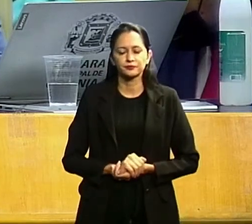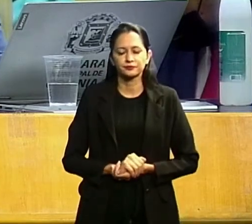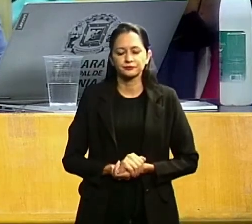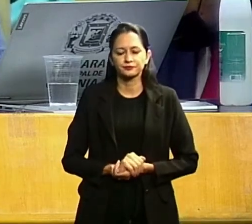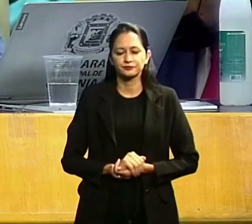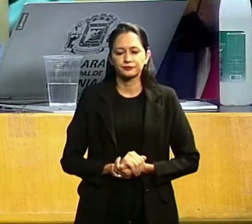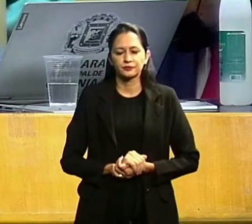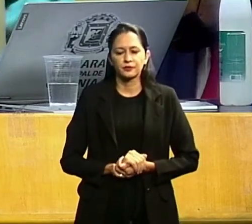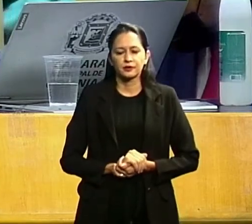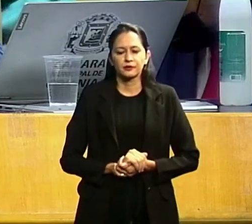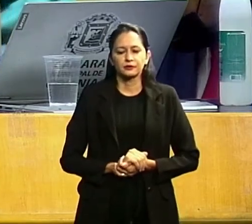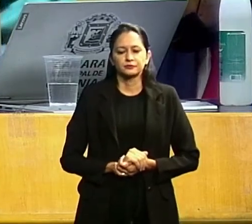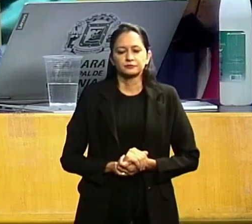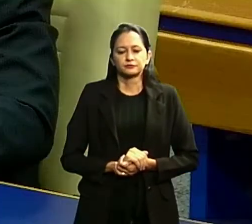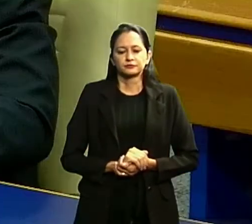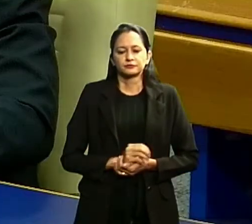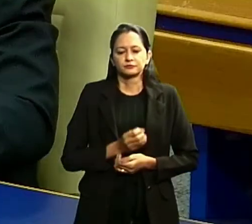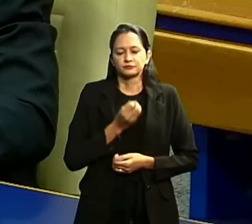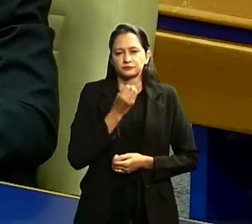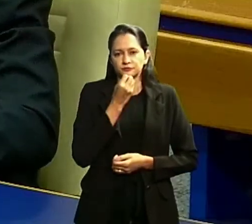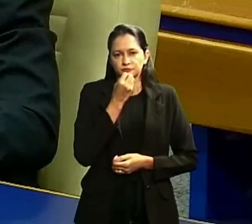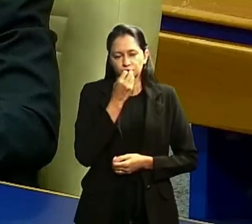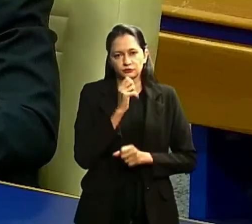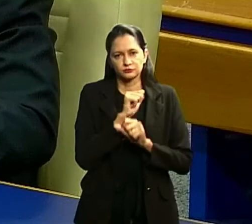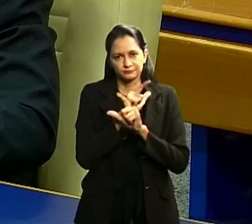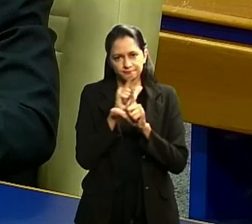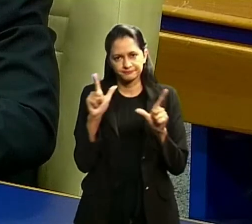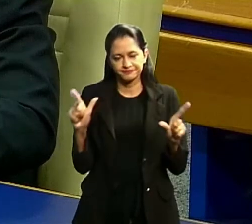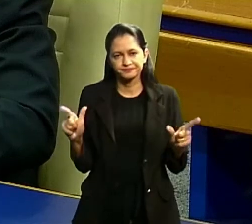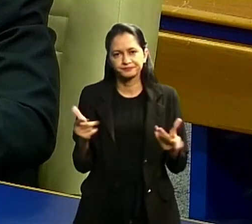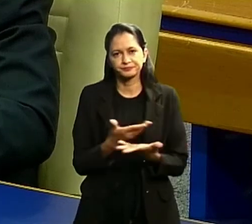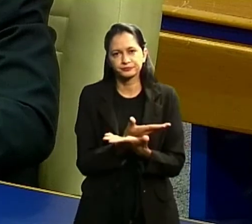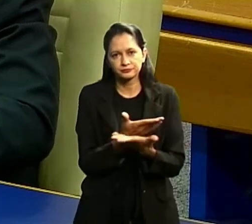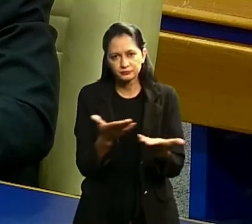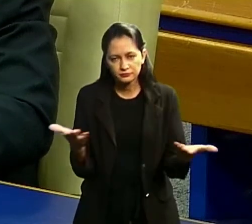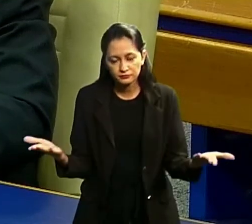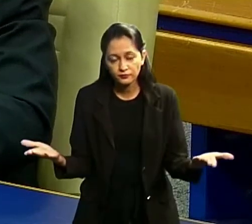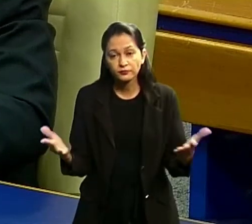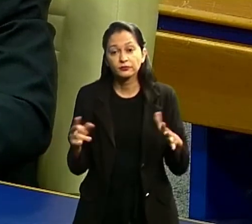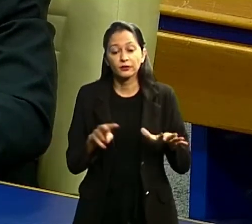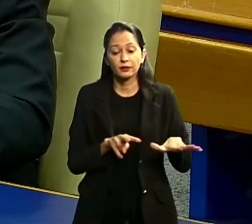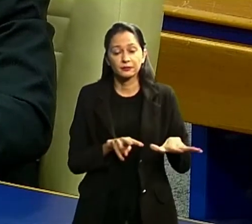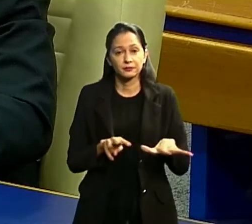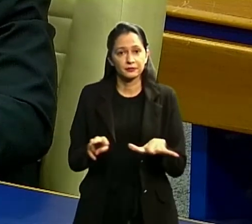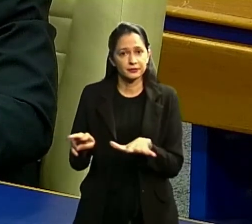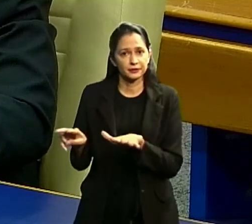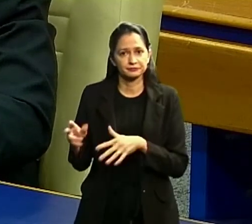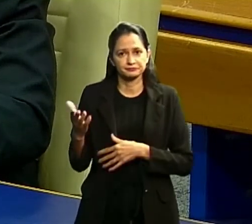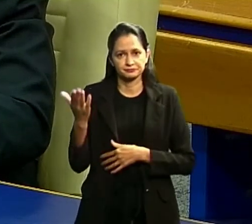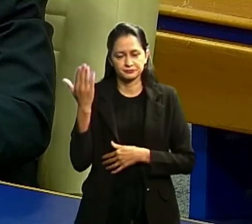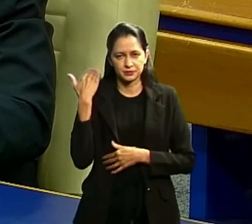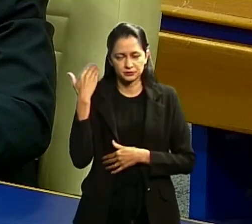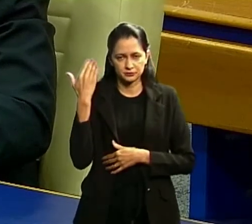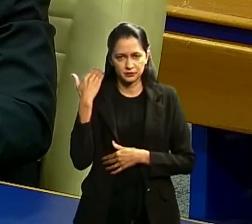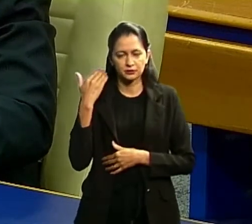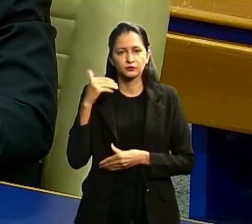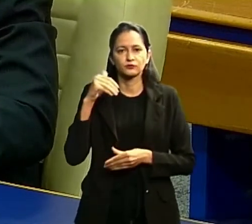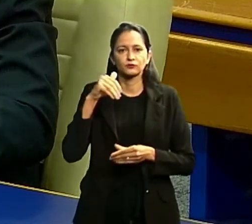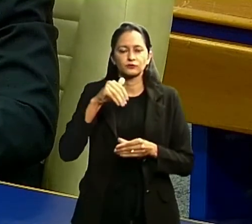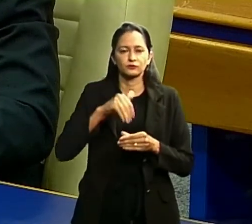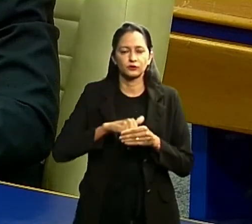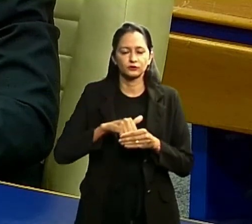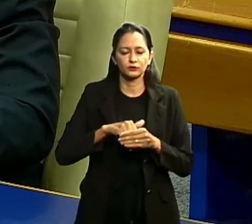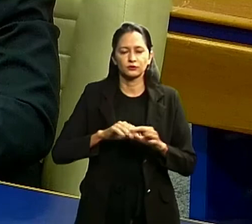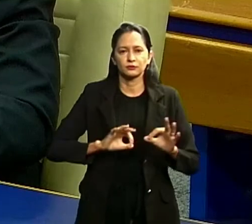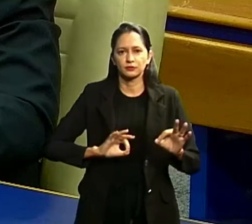Boa tarde a todos os vereadores, vereadoras dessa casa. Semana passada foi votado o plano diretor, é